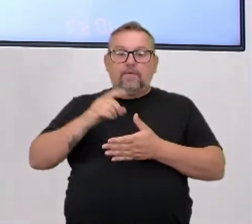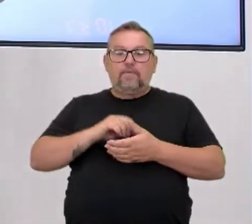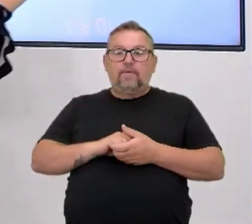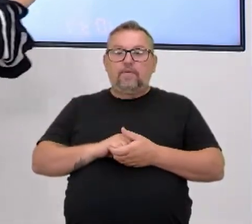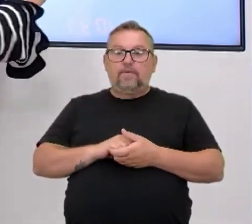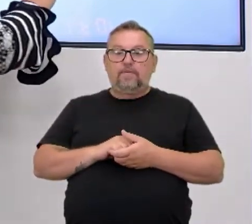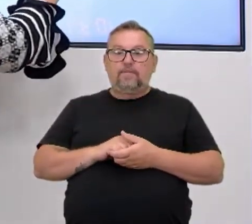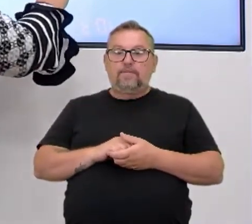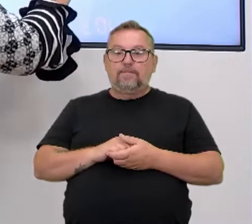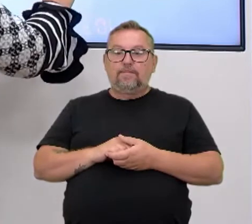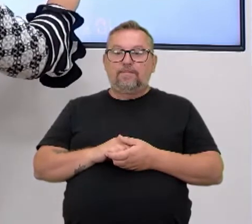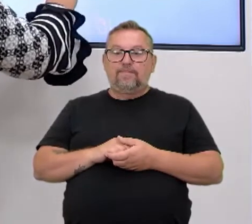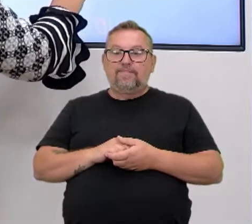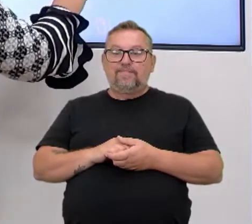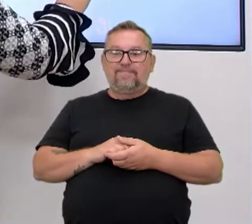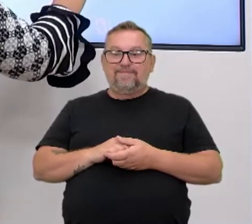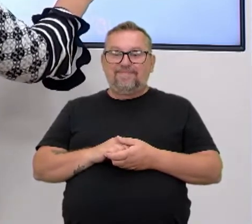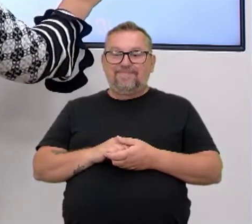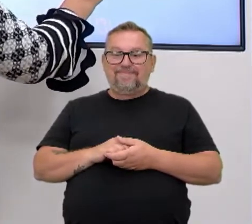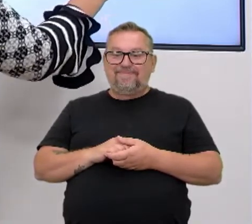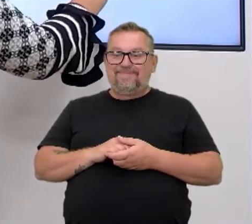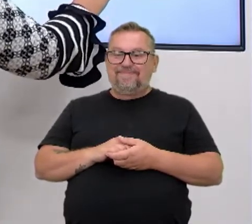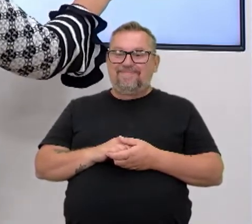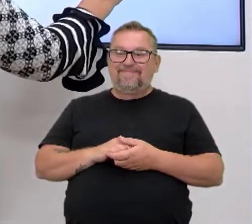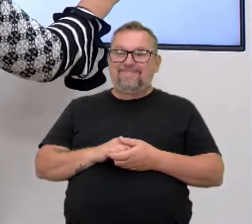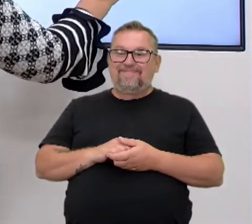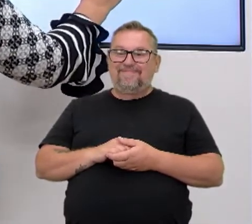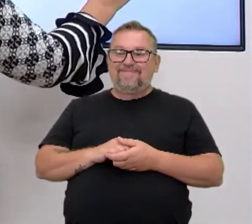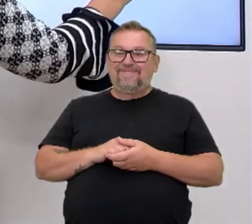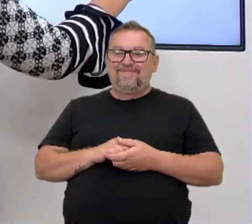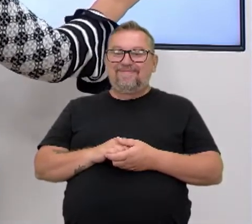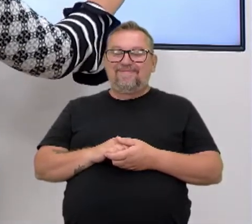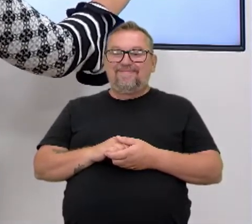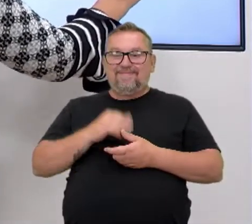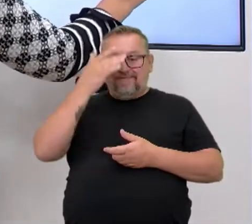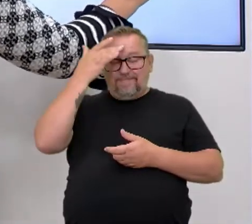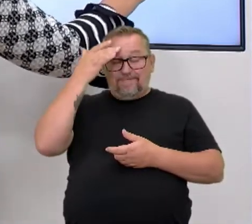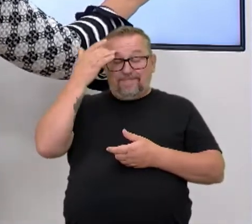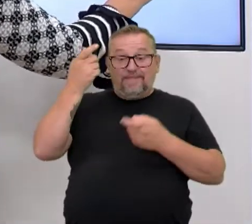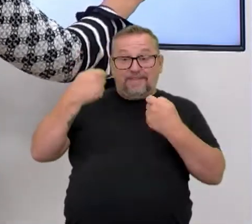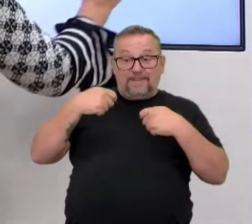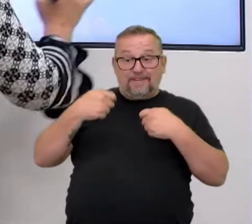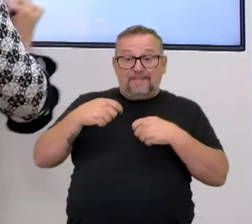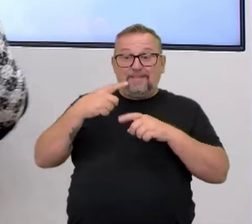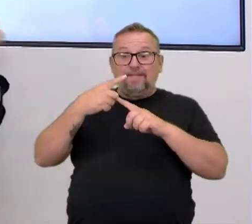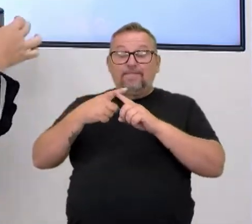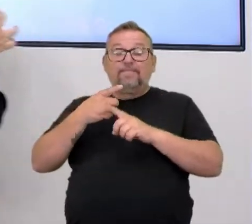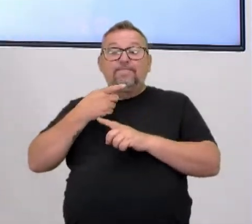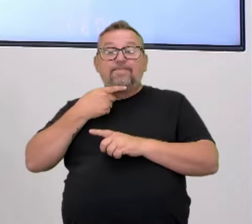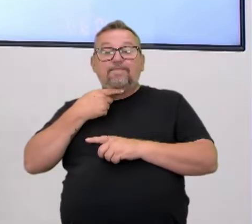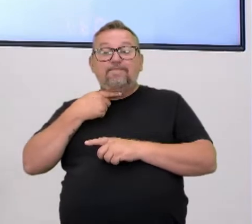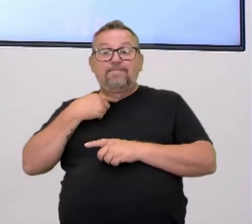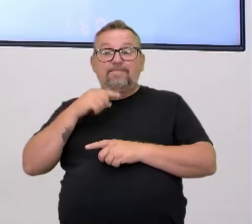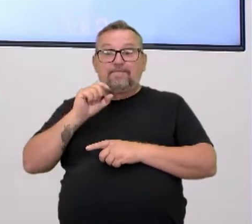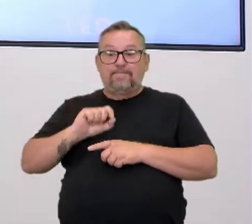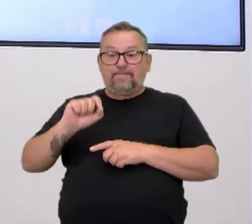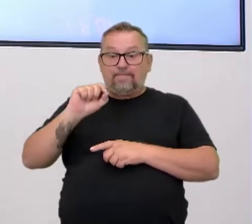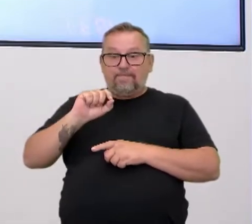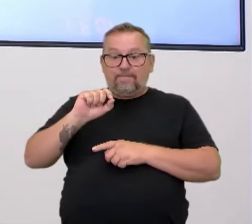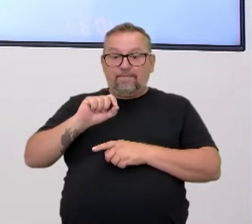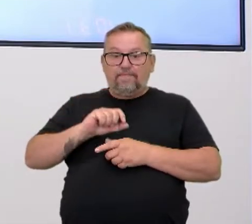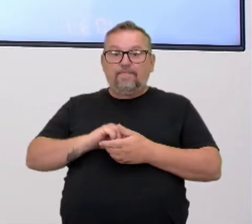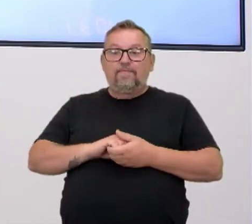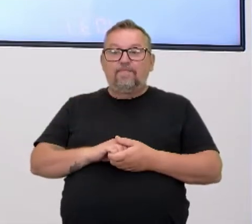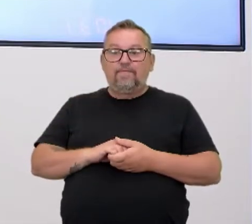gente viu necessidade versus desejo. O que era necessidade e o que